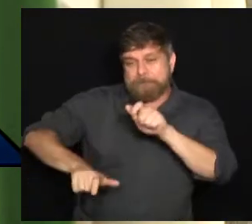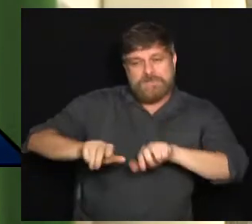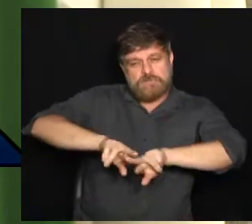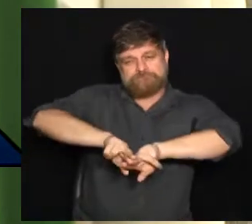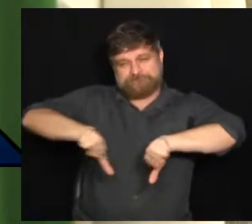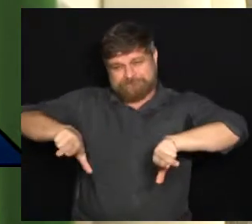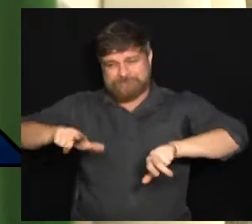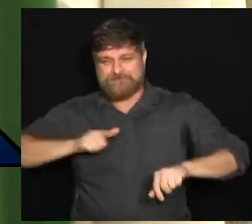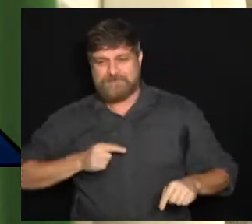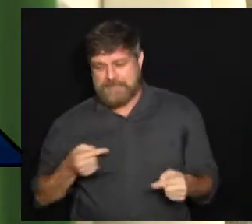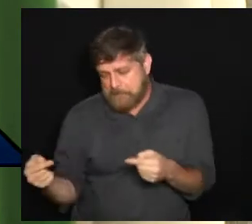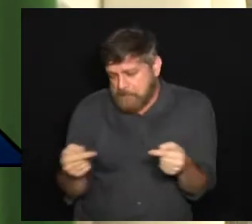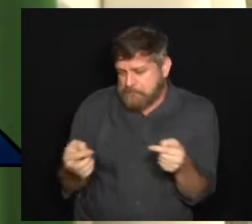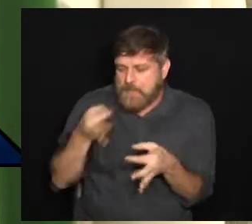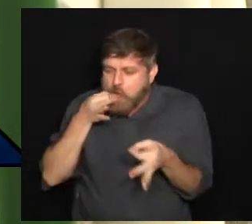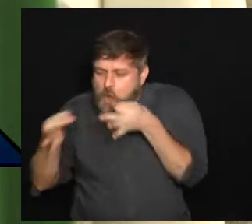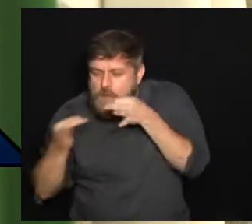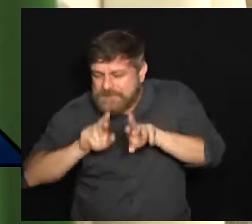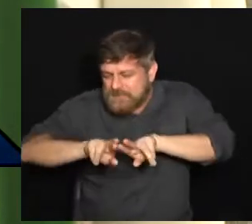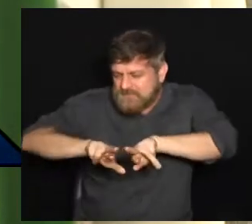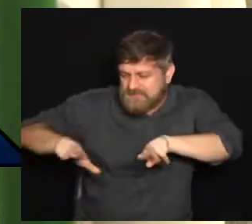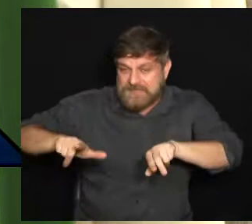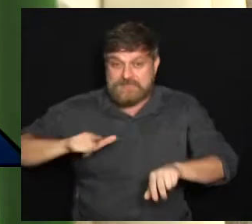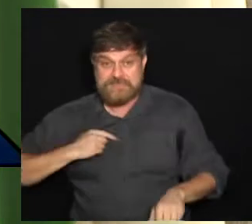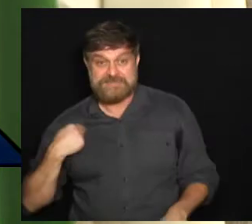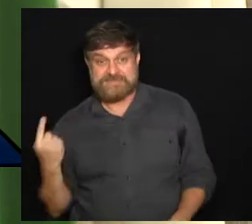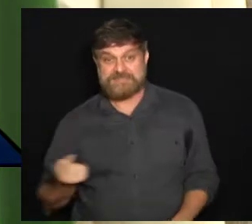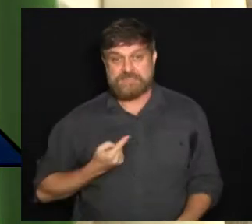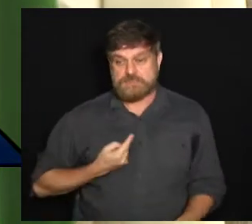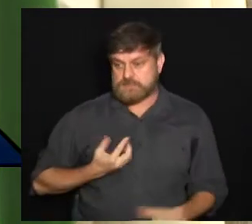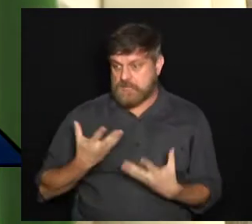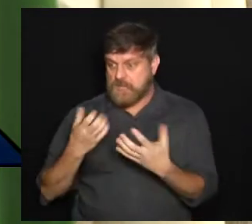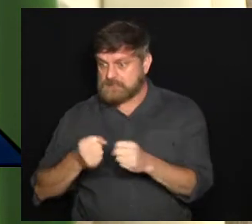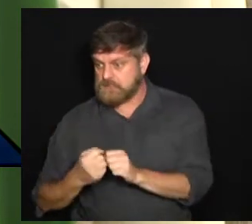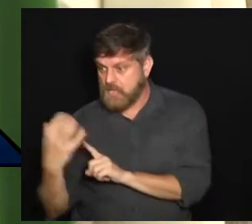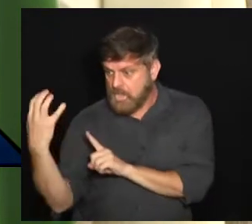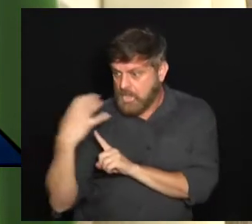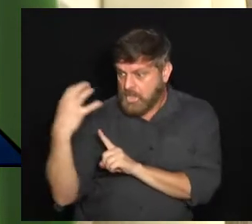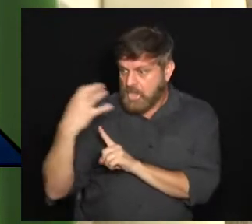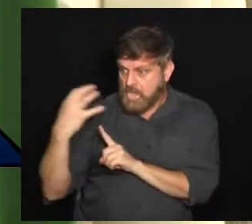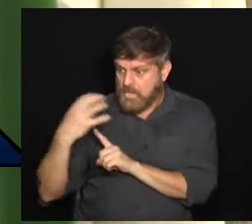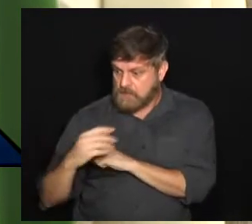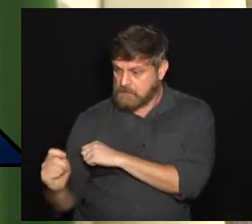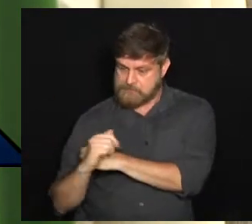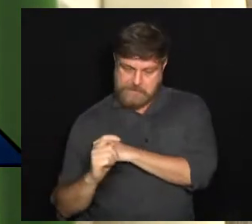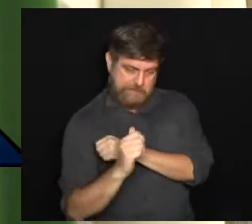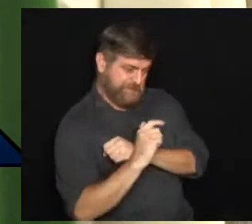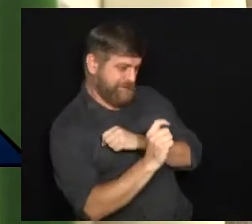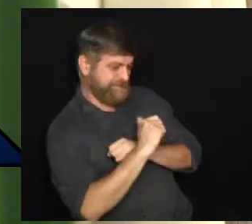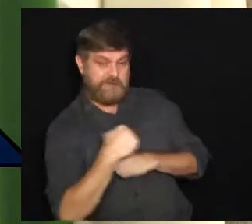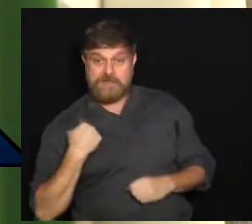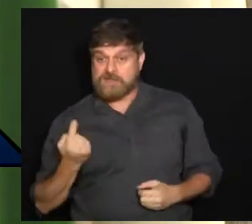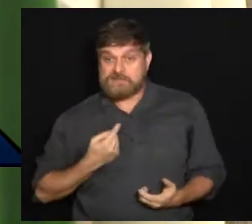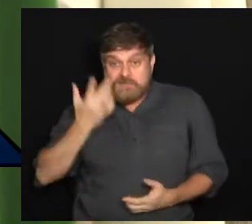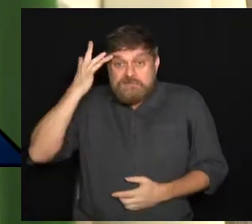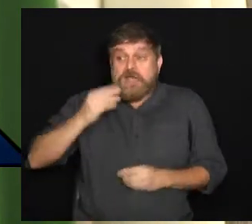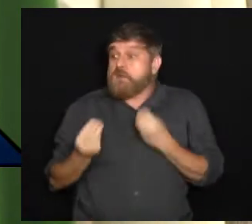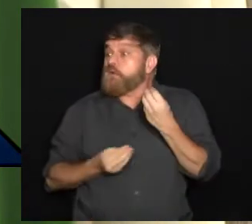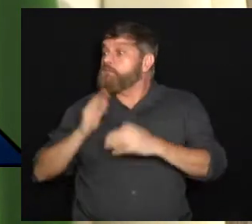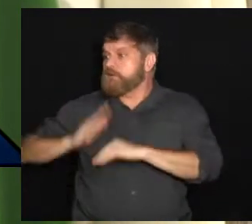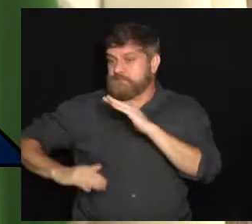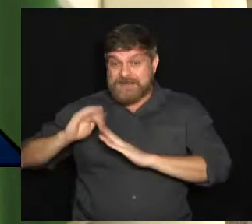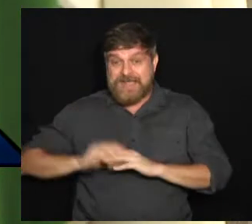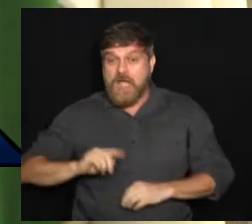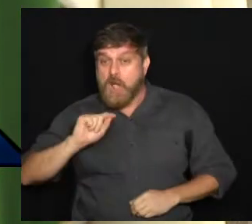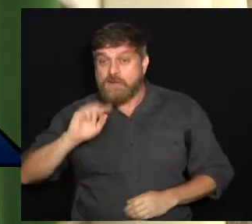tem muitas controvérsias, divergências. Se a gente se permite ser capturado por essa teia de divergências, a gente não sabe o que fazer. O que